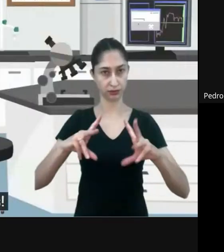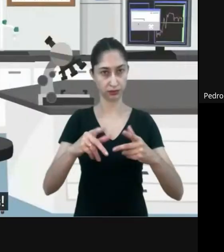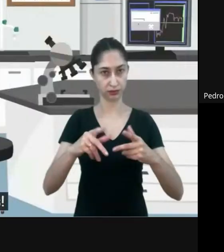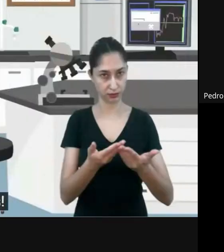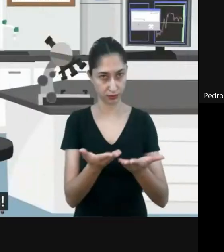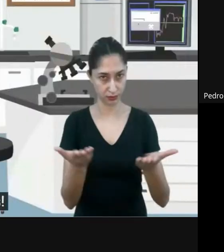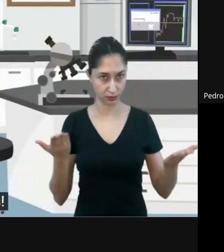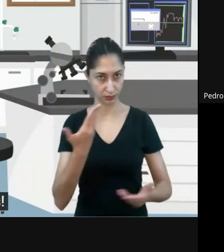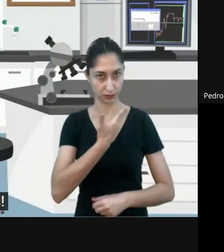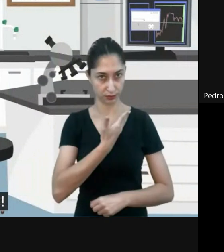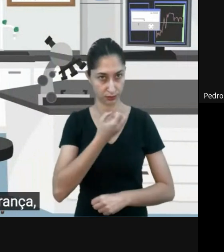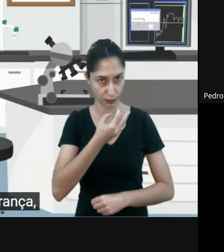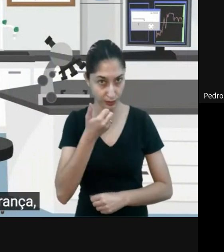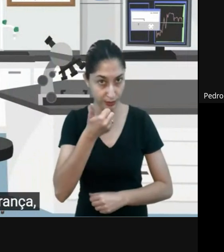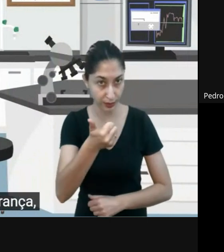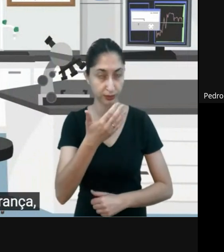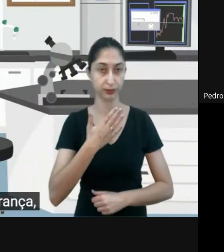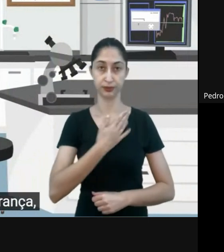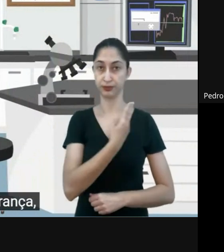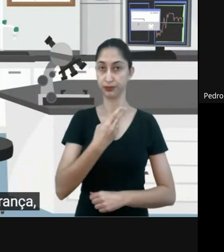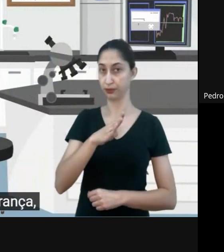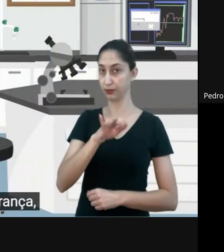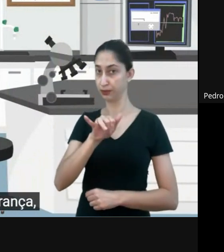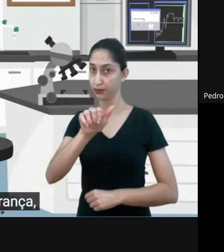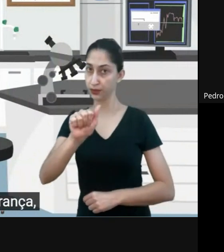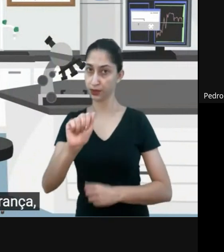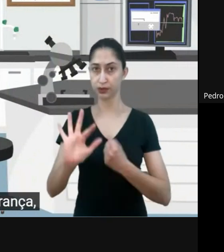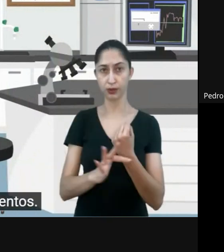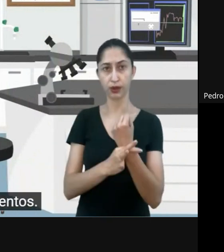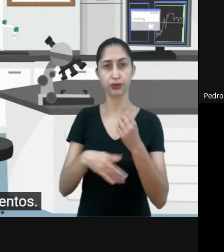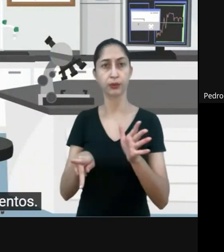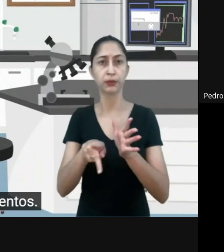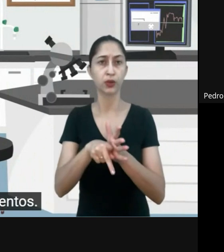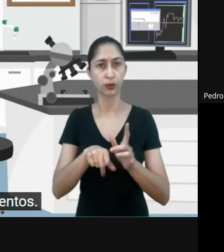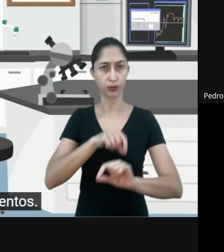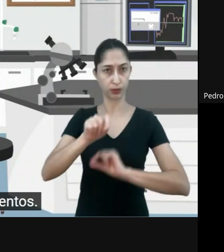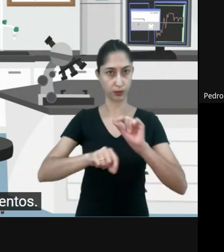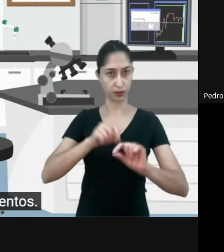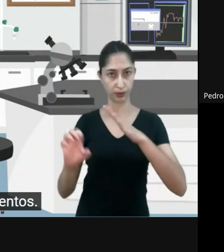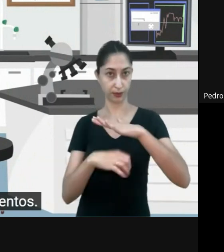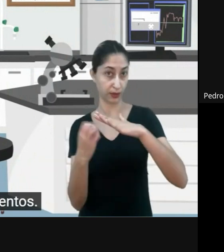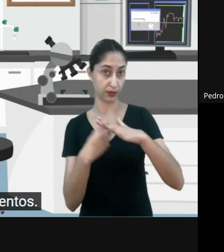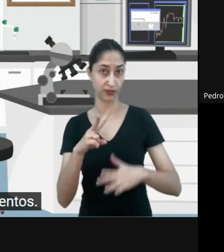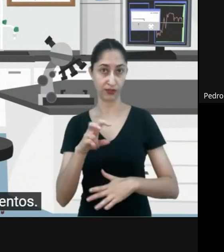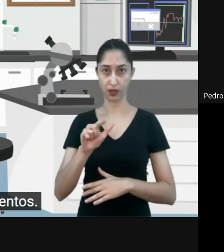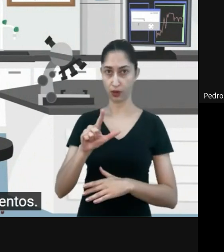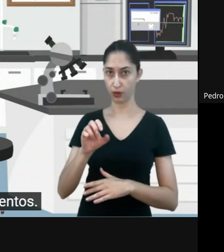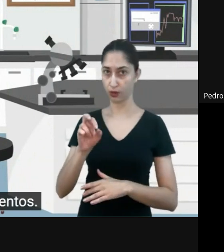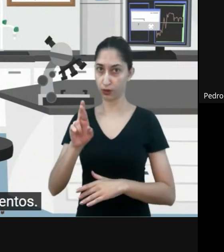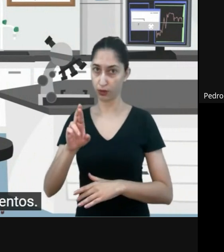Olá, amigos prevencionistas. Tudo bem? Meu nome é Bia Segurança, instrutora da Valor Crucial